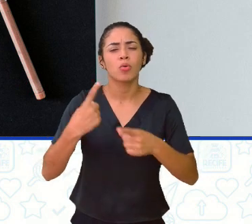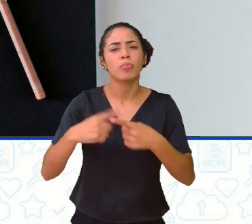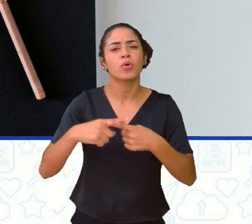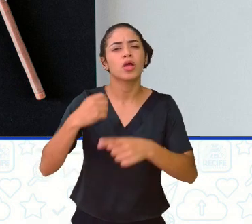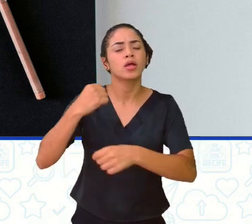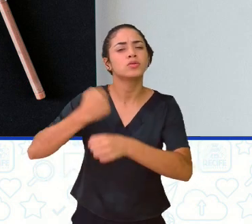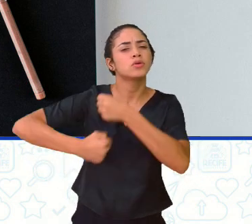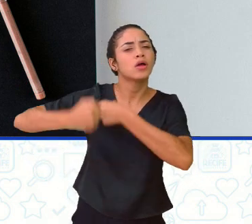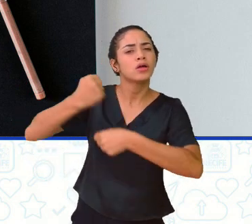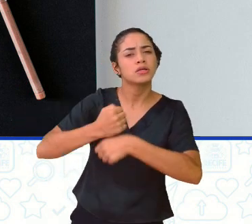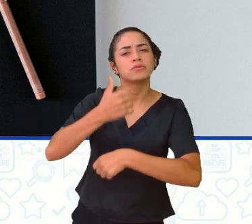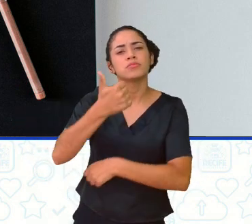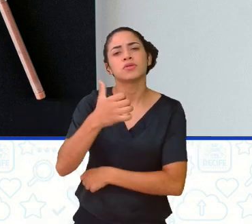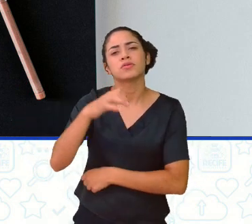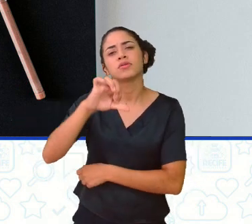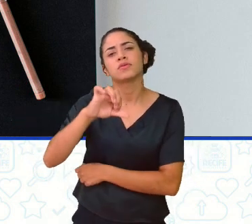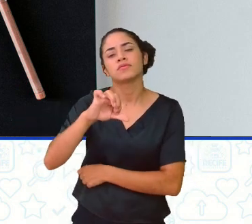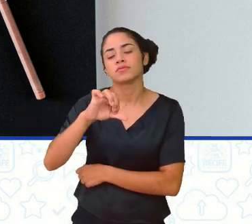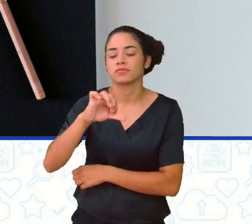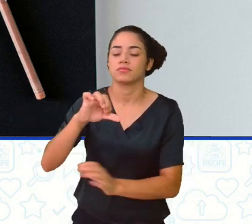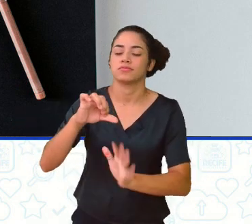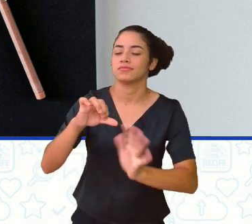de